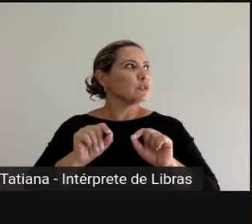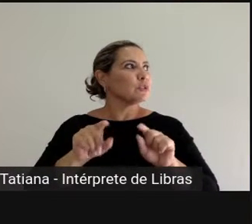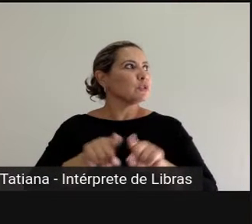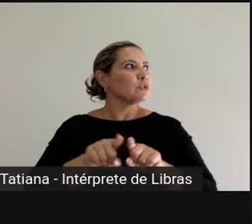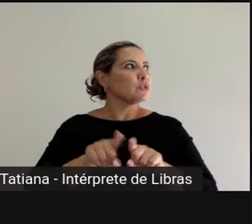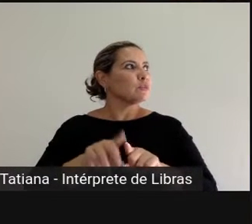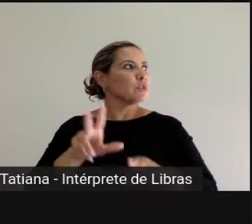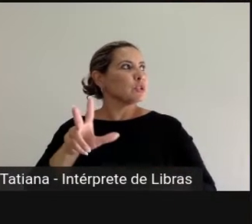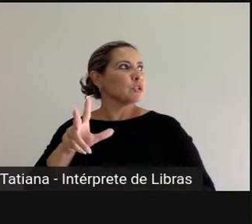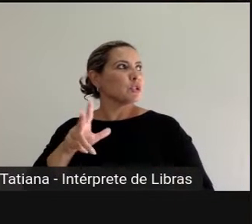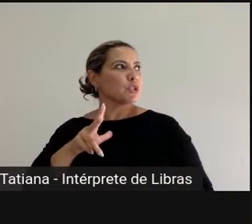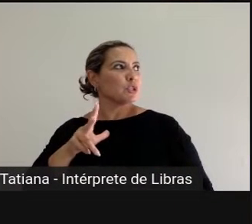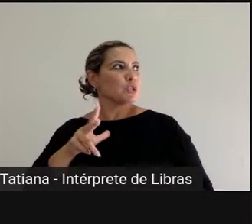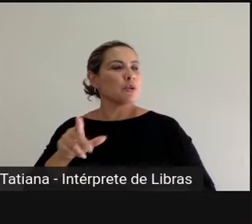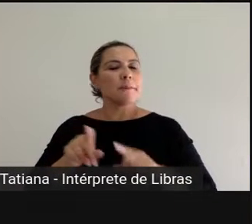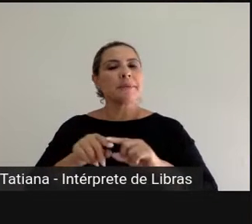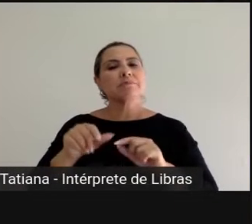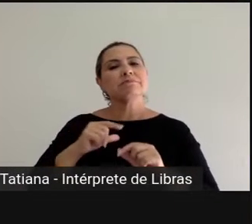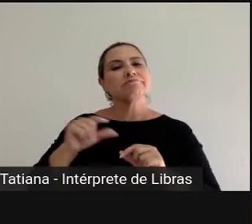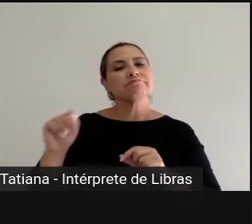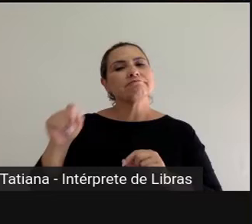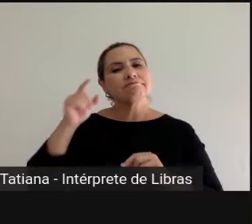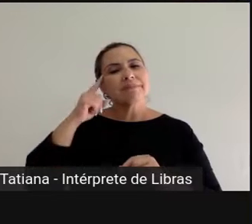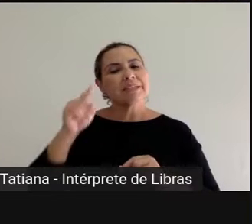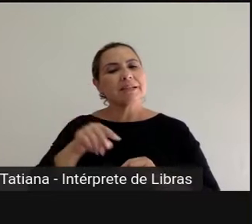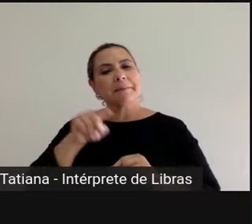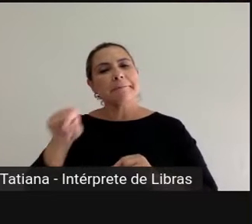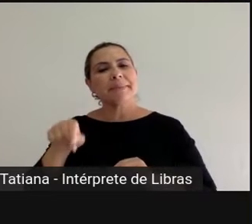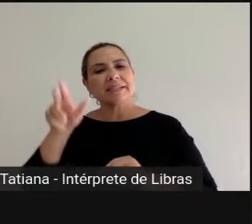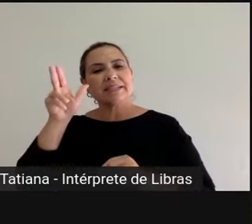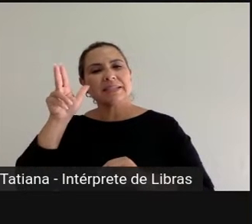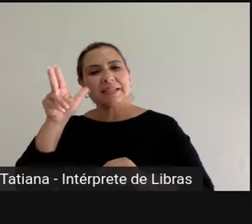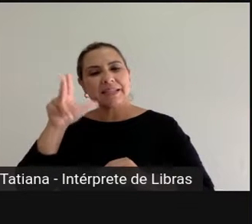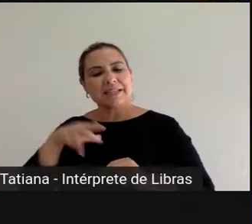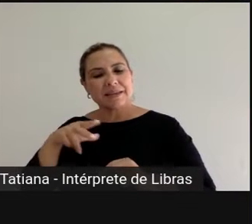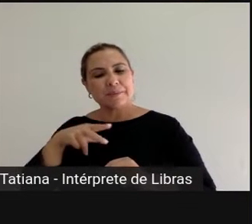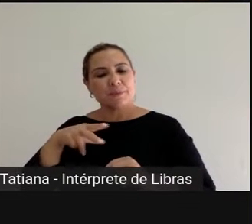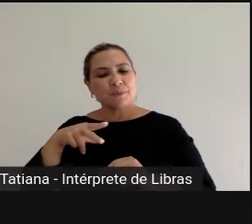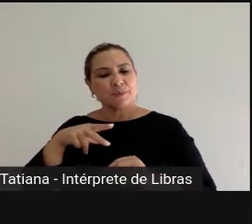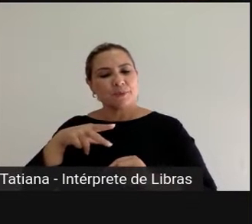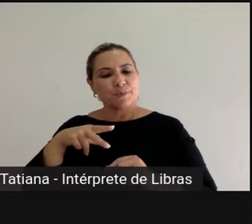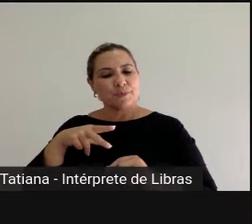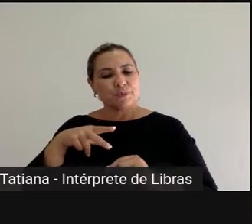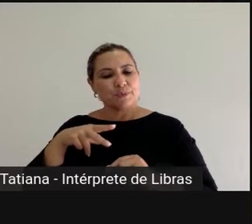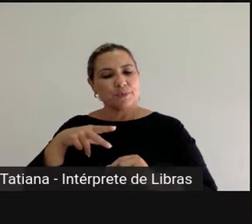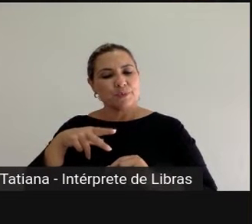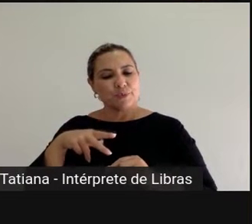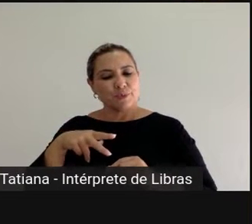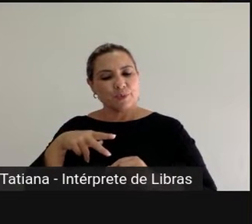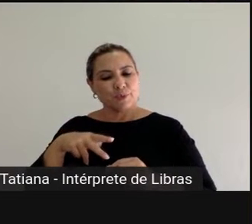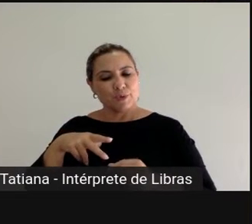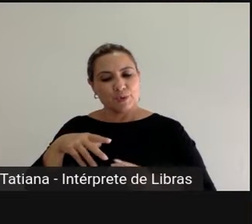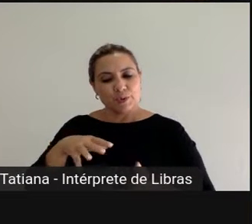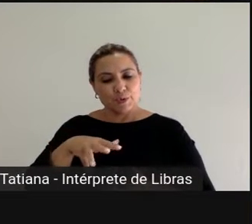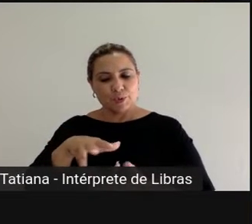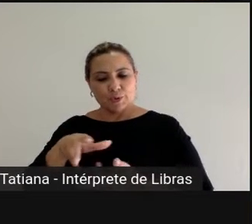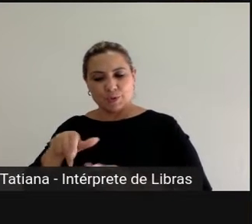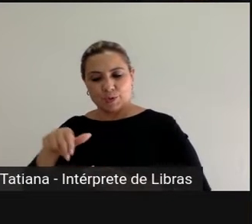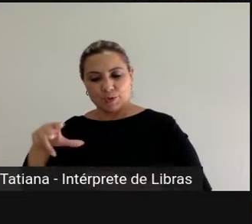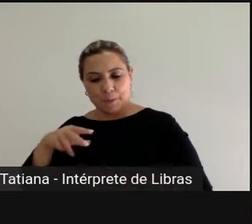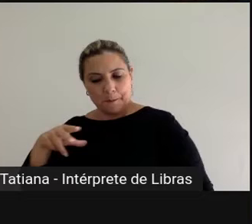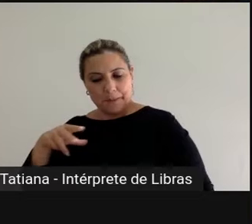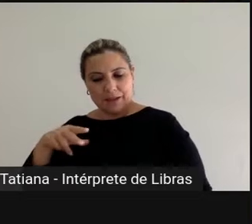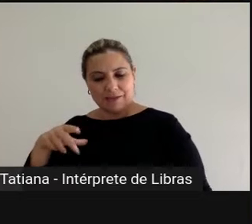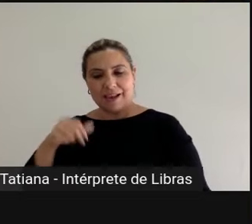O mundo público ele foi voltado e deixado para homens, enquanto o mundo privado ele foi feito para as mulheres. Então,